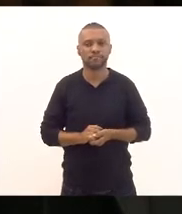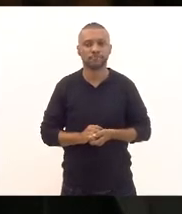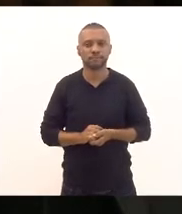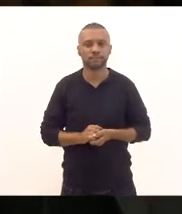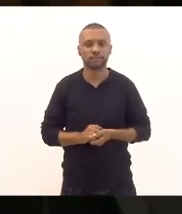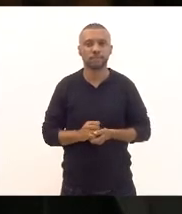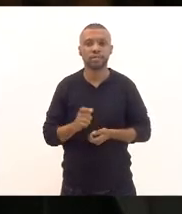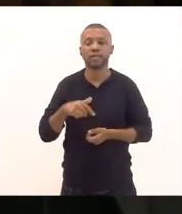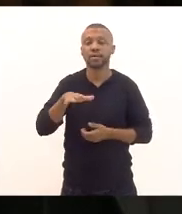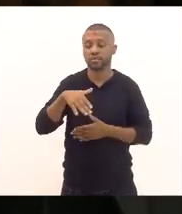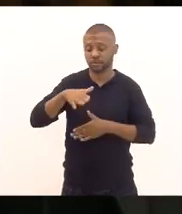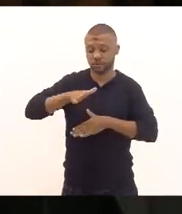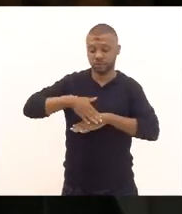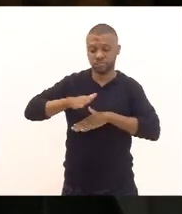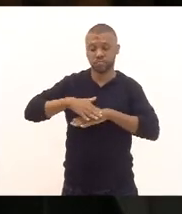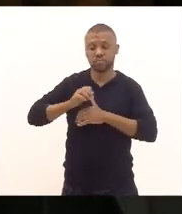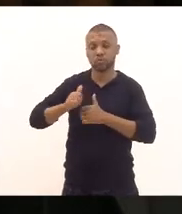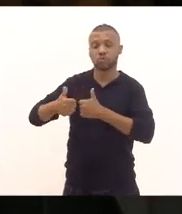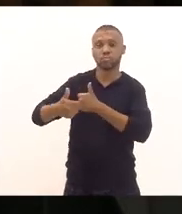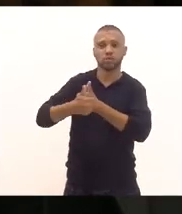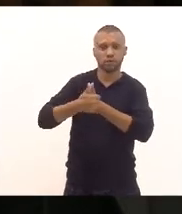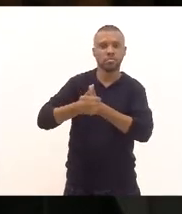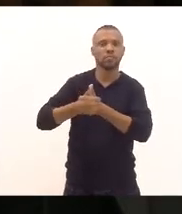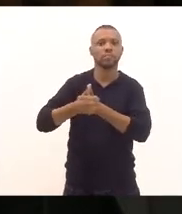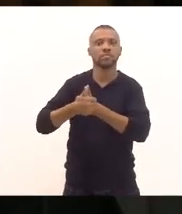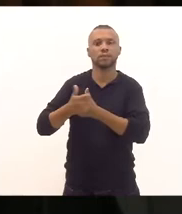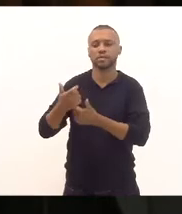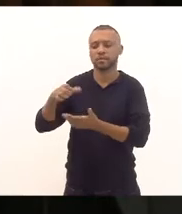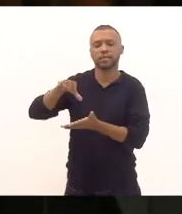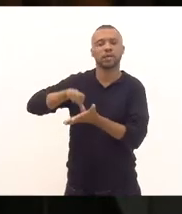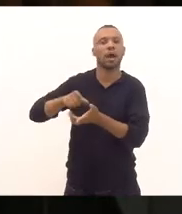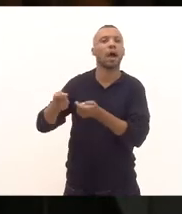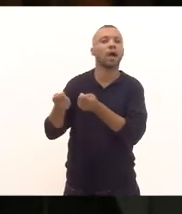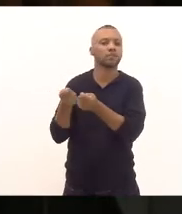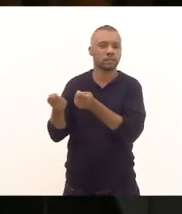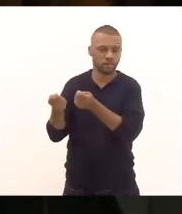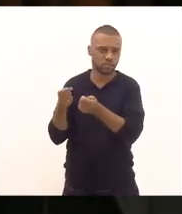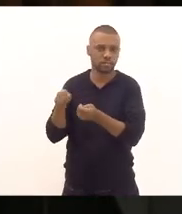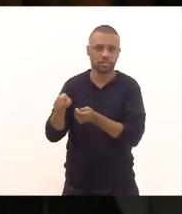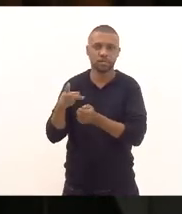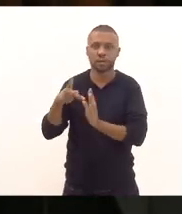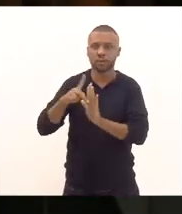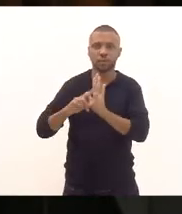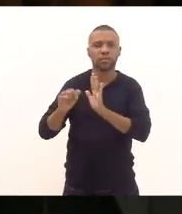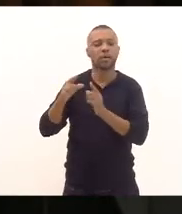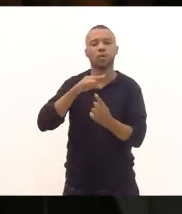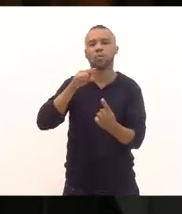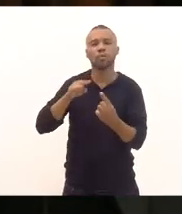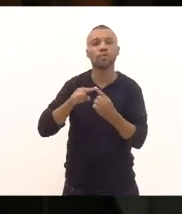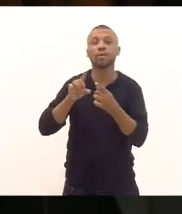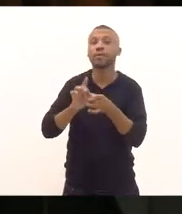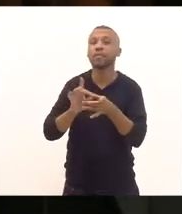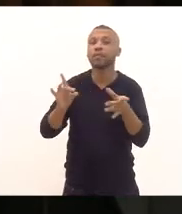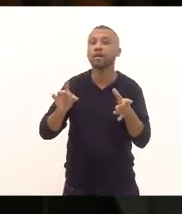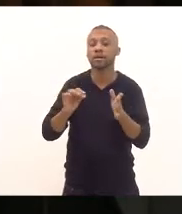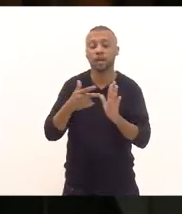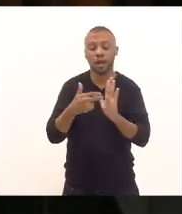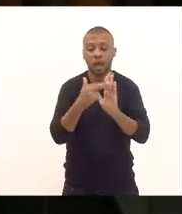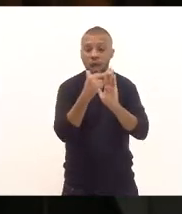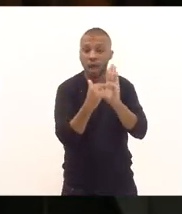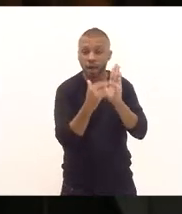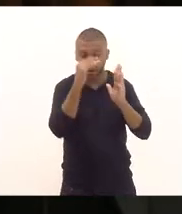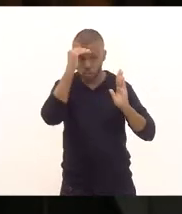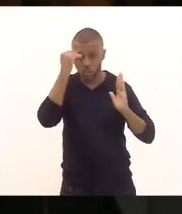titulares da agência reguladora Então esse projeto estabelece vedação em